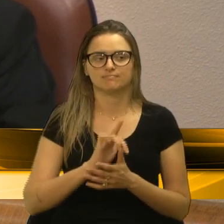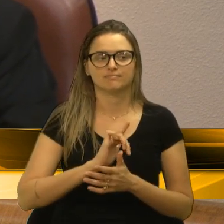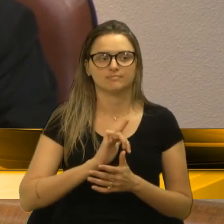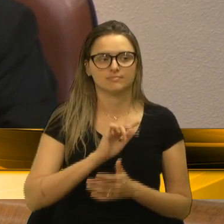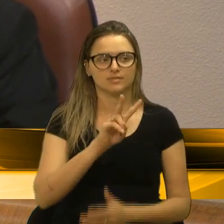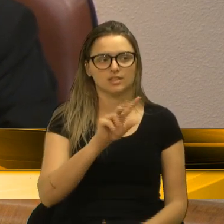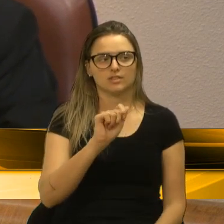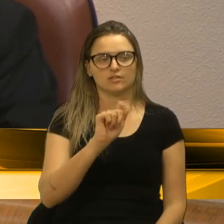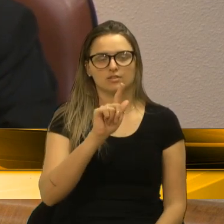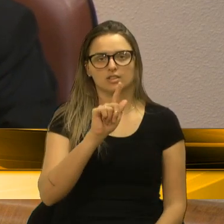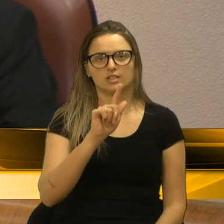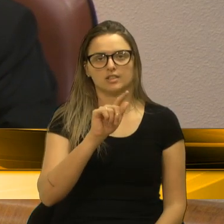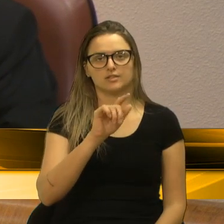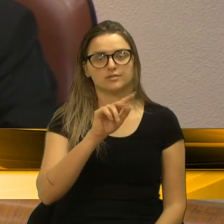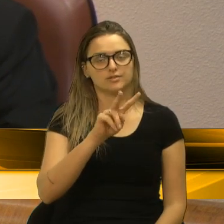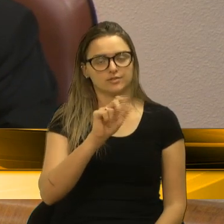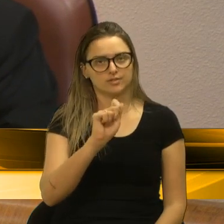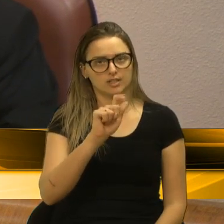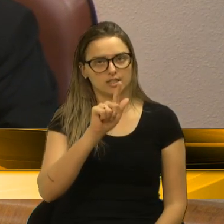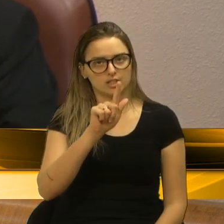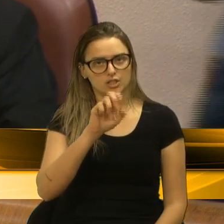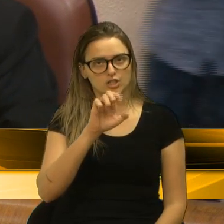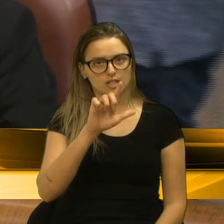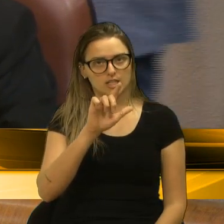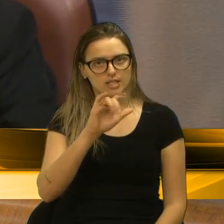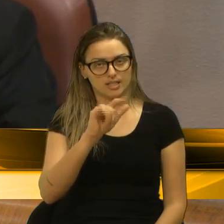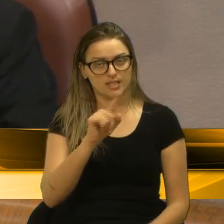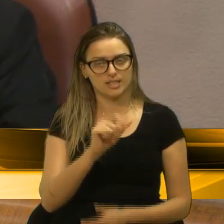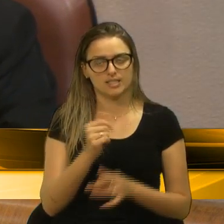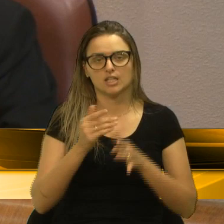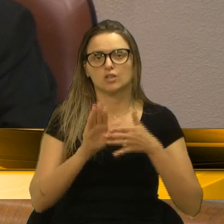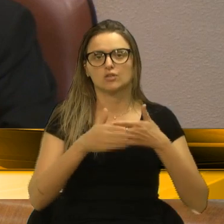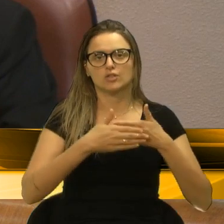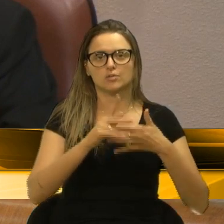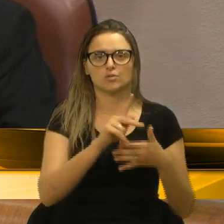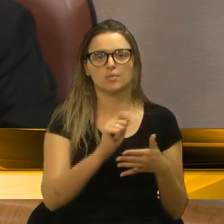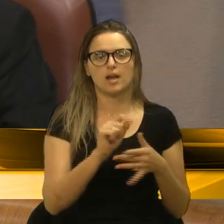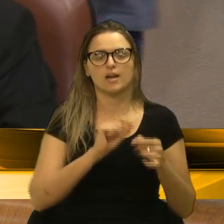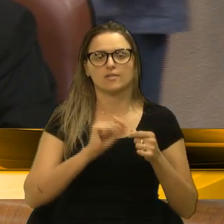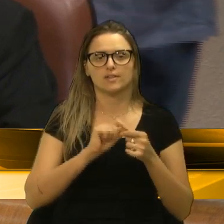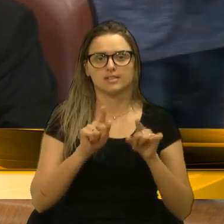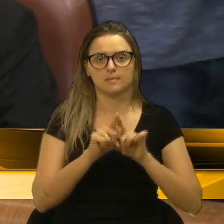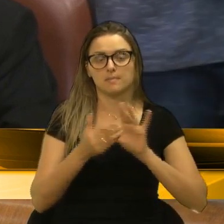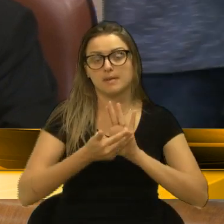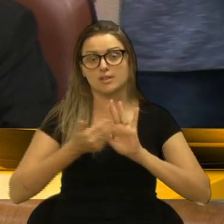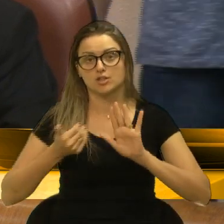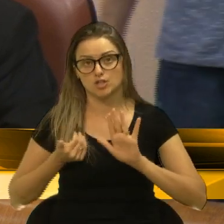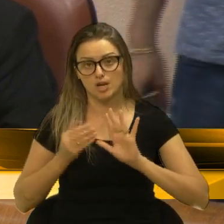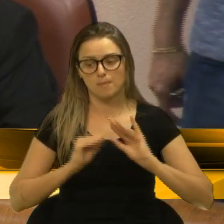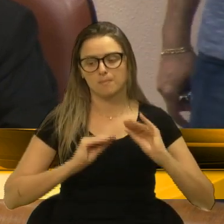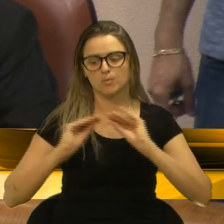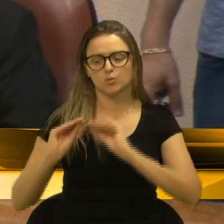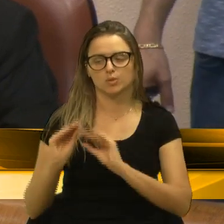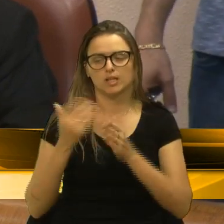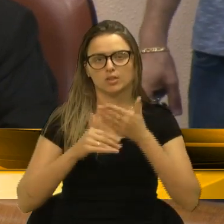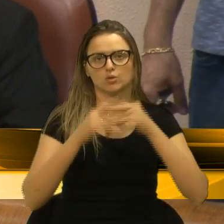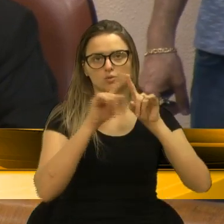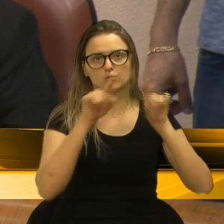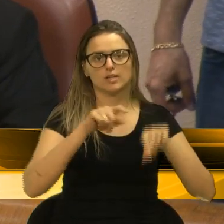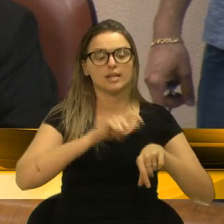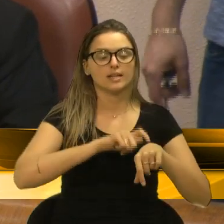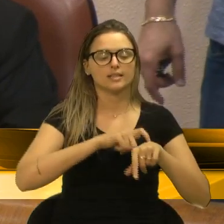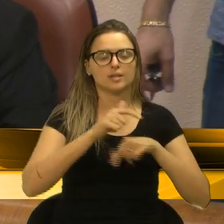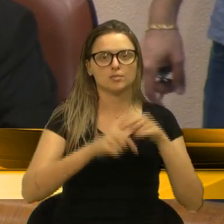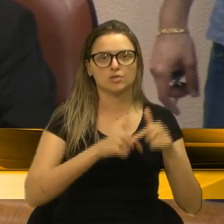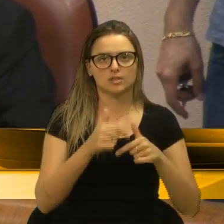Logística, relatou-se que, em relação ao fechamento do PA, foi feito o trabalho para a remoção dos servidores, com critérios, abre parênteses, tempo de serviço,